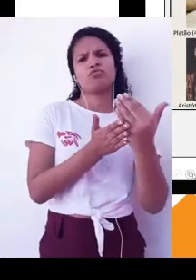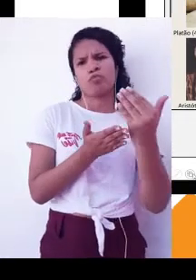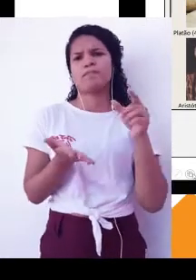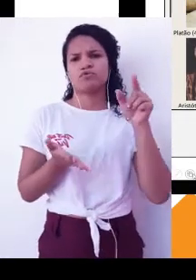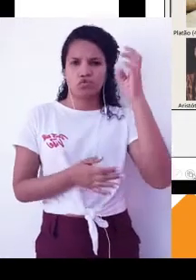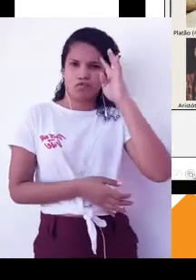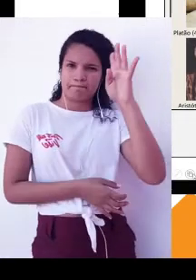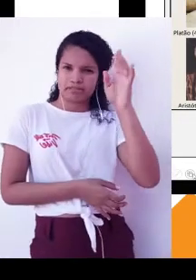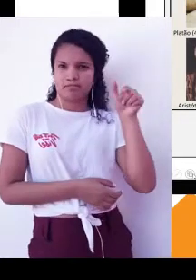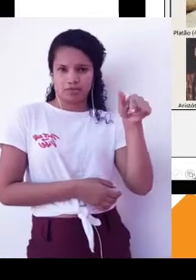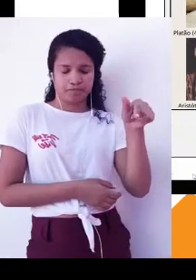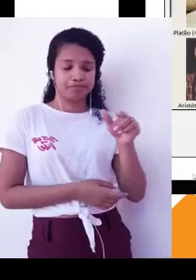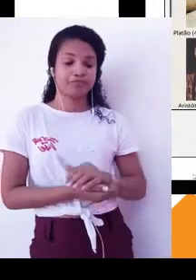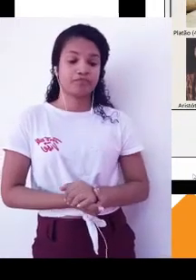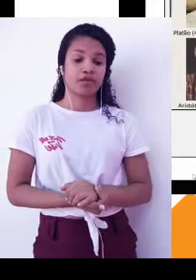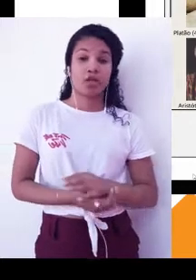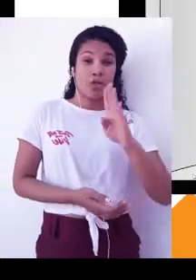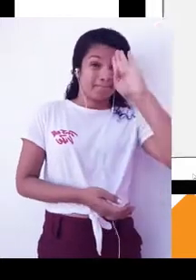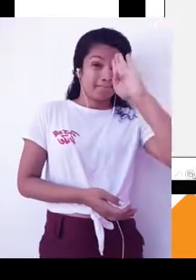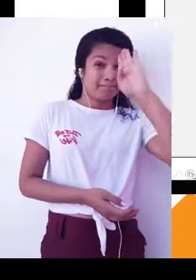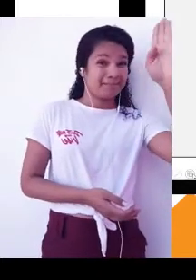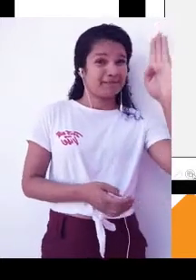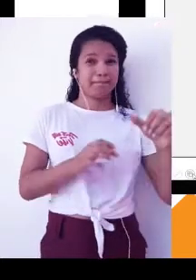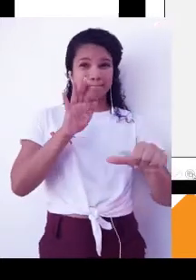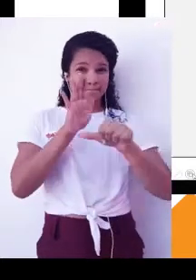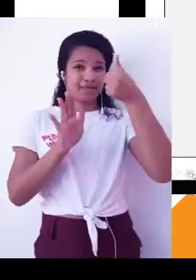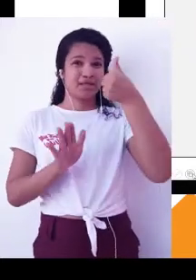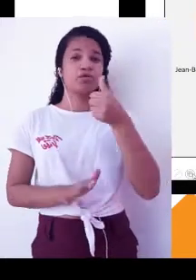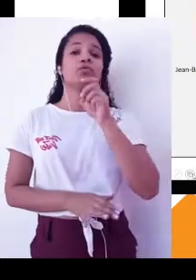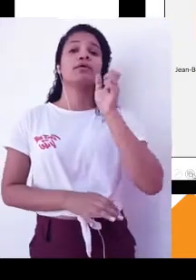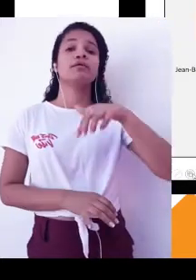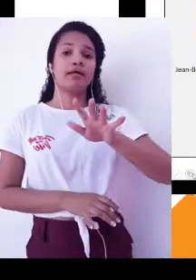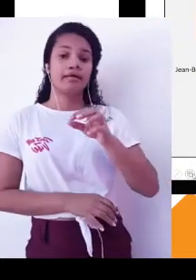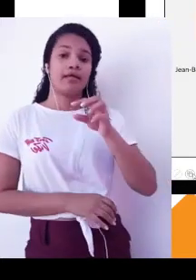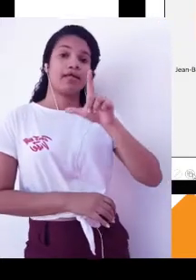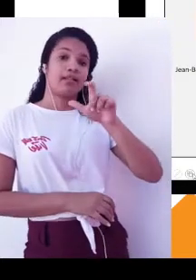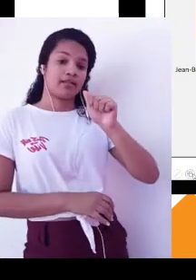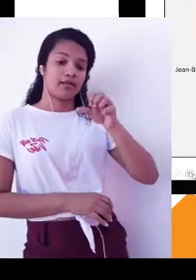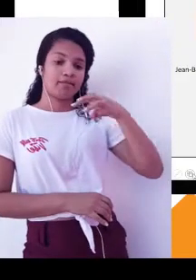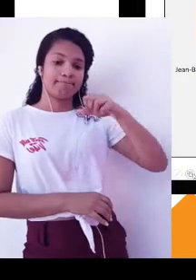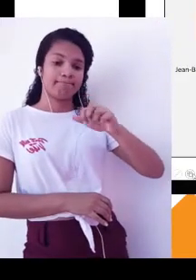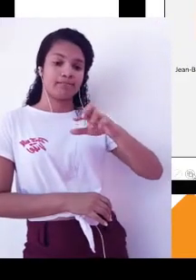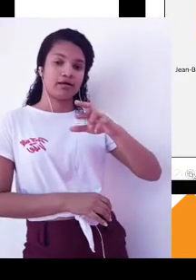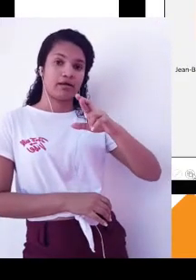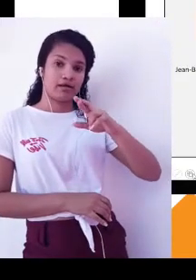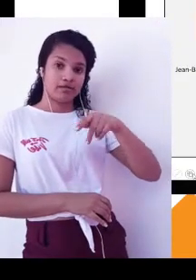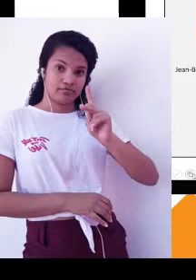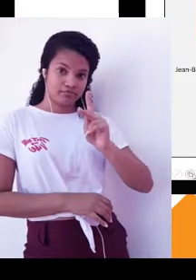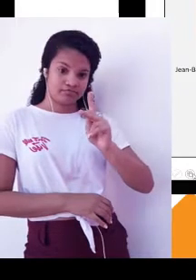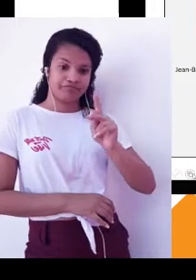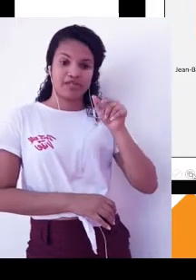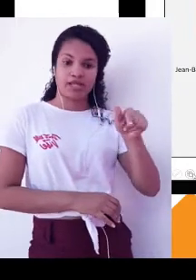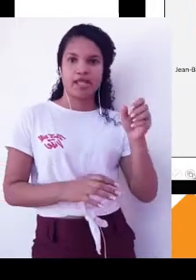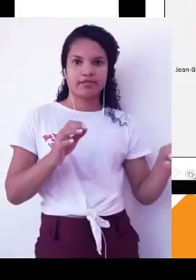sistematizadas. E o pioneiro nisso foi o francês Lamarck. O Lamarck, ele publicou essa